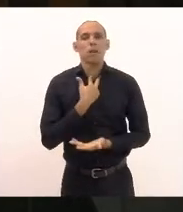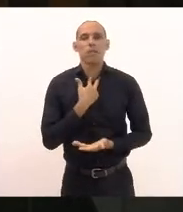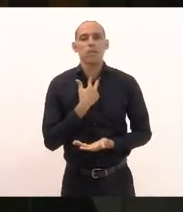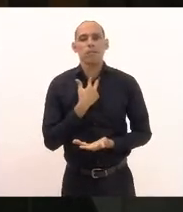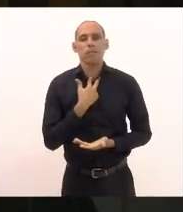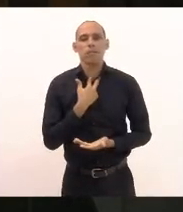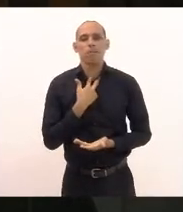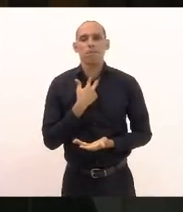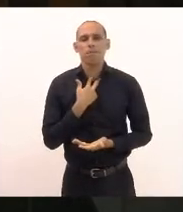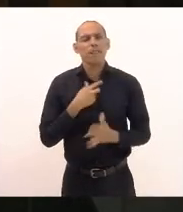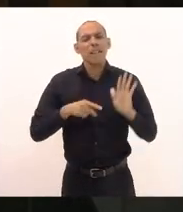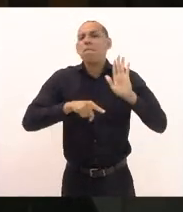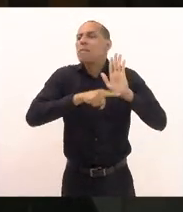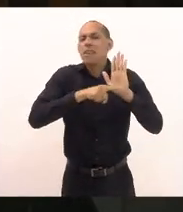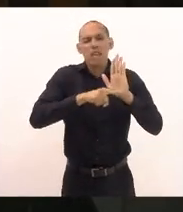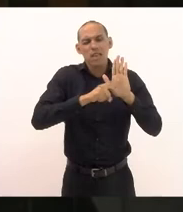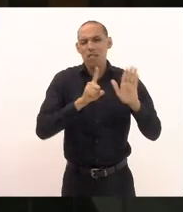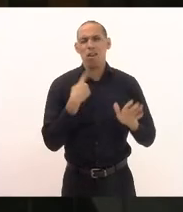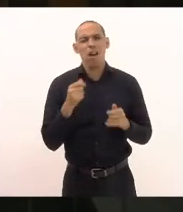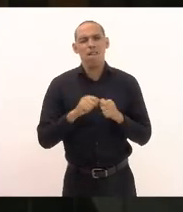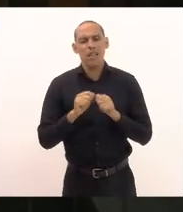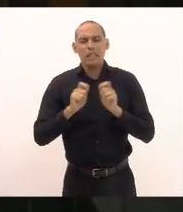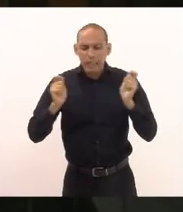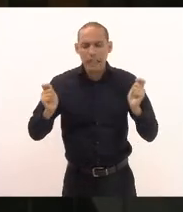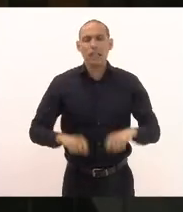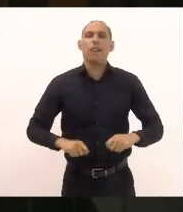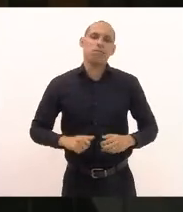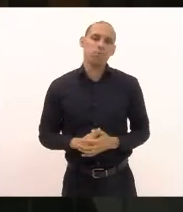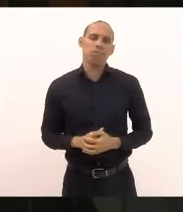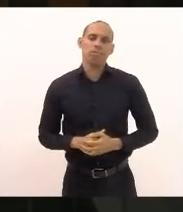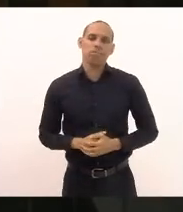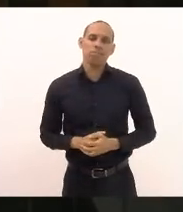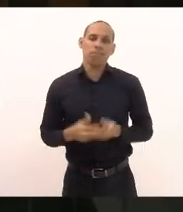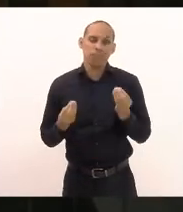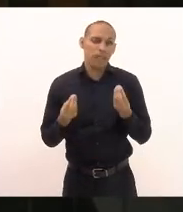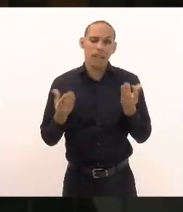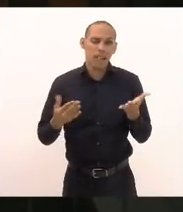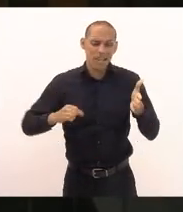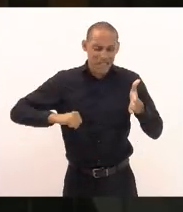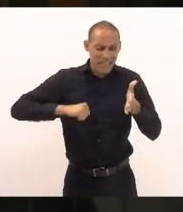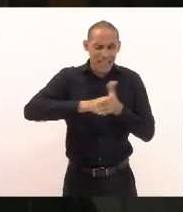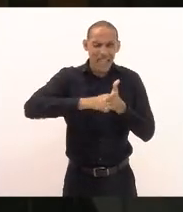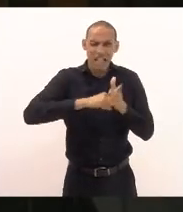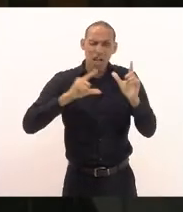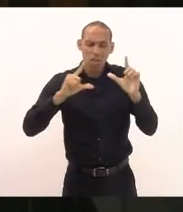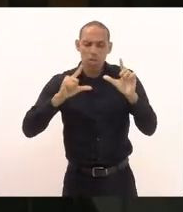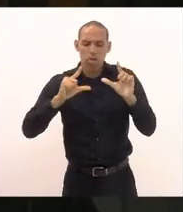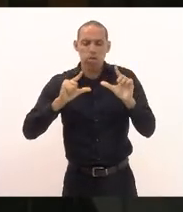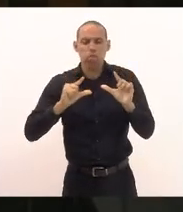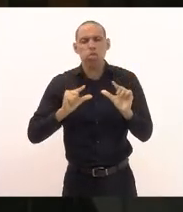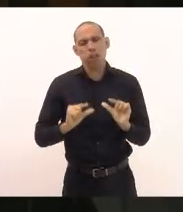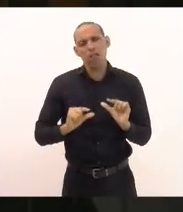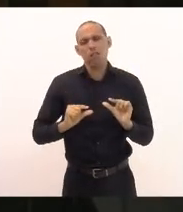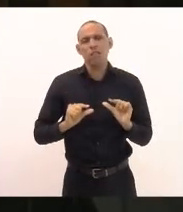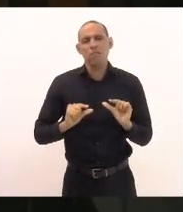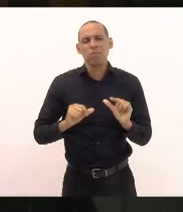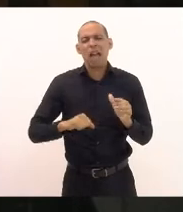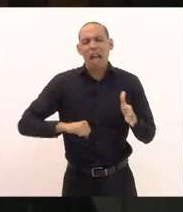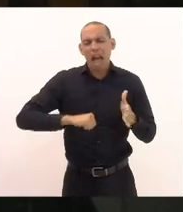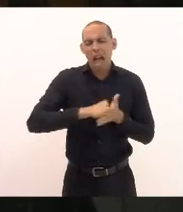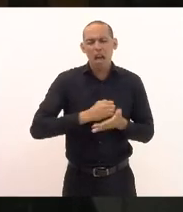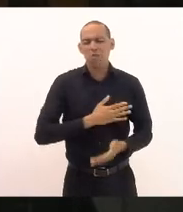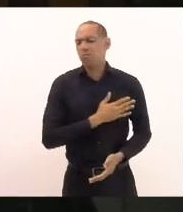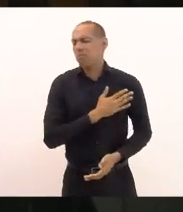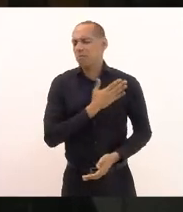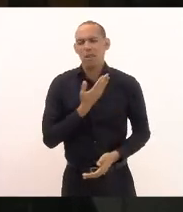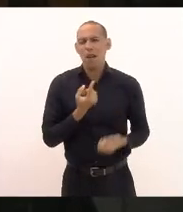Isso é o mínimo que a gente pode fazer para diminuir os impactos nefastos dessa reforma sobre as